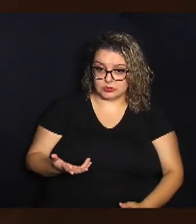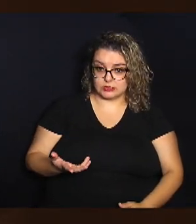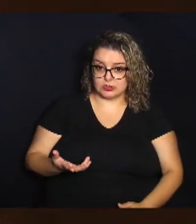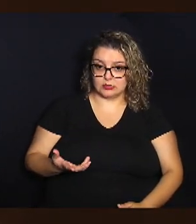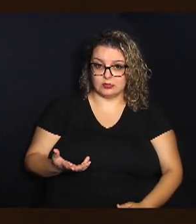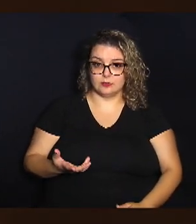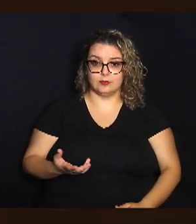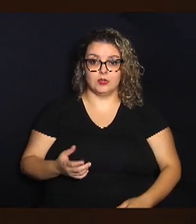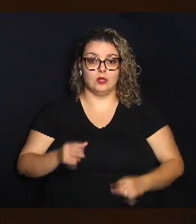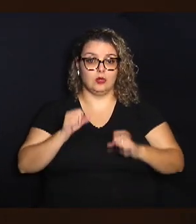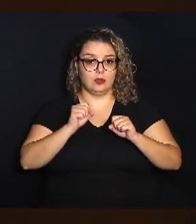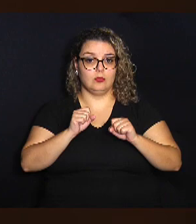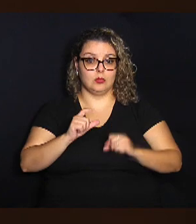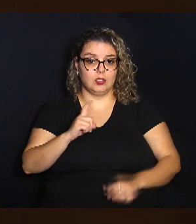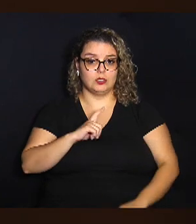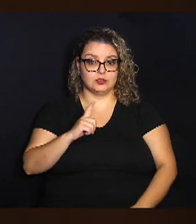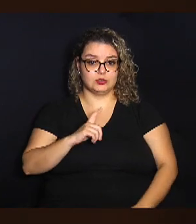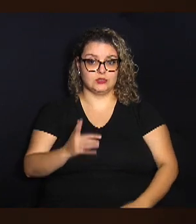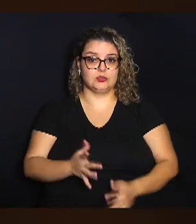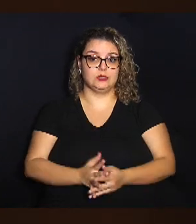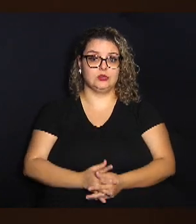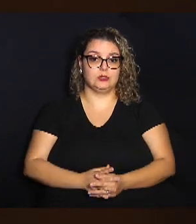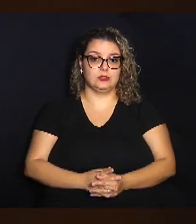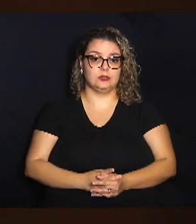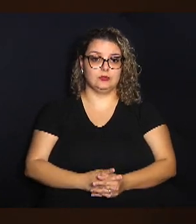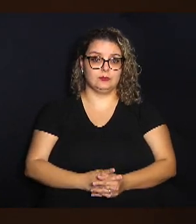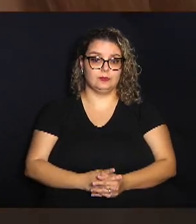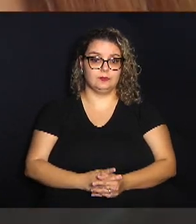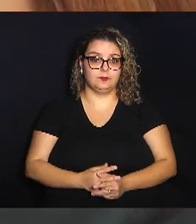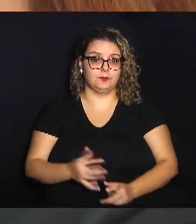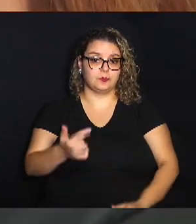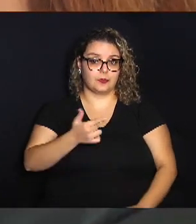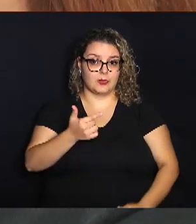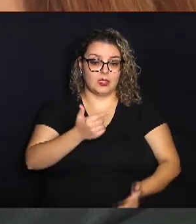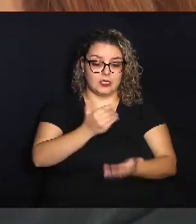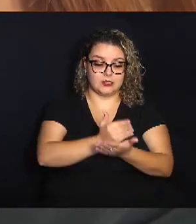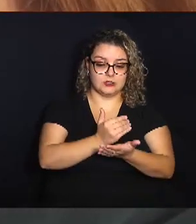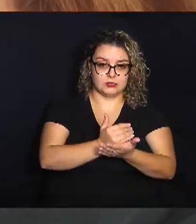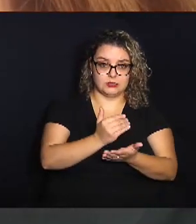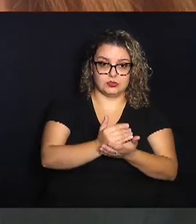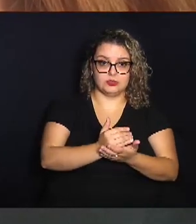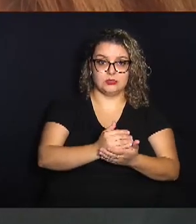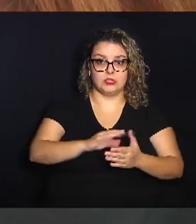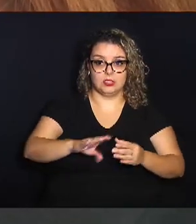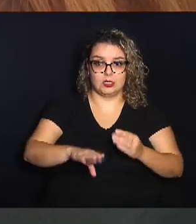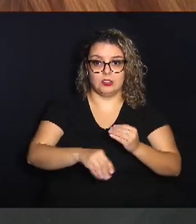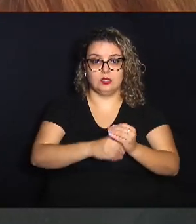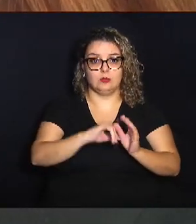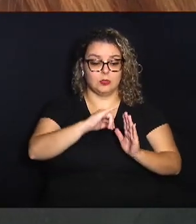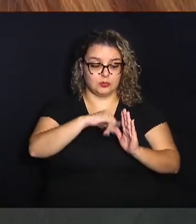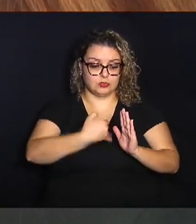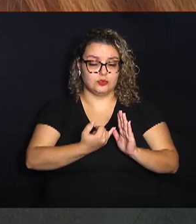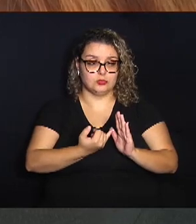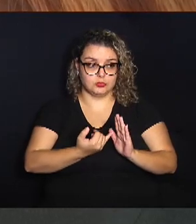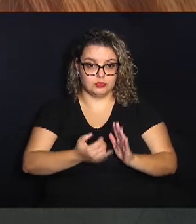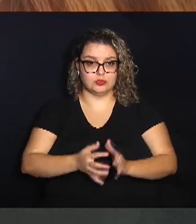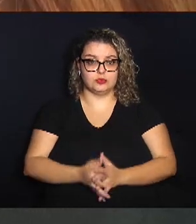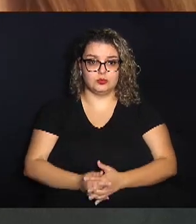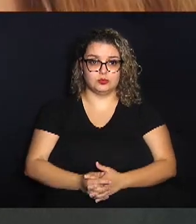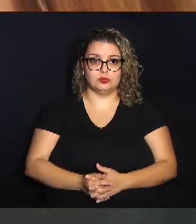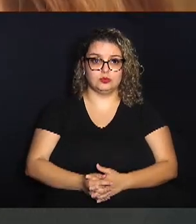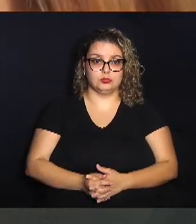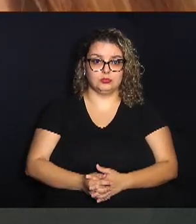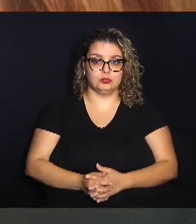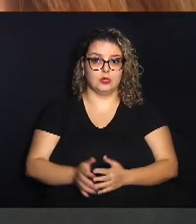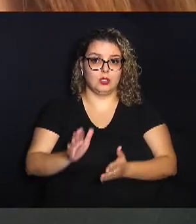vai, a partir da segunda prestação, ela acrescenta o próprio custo